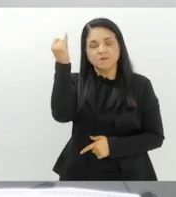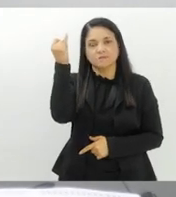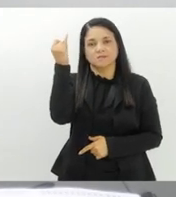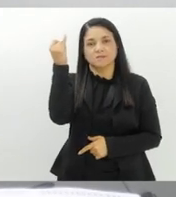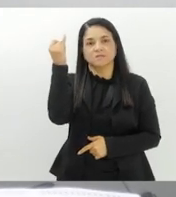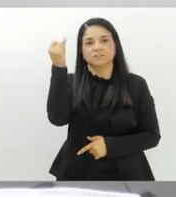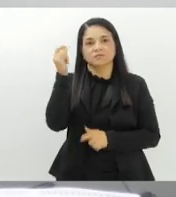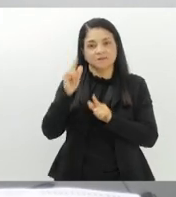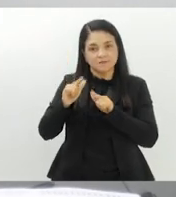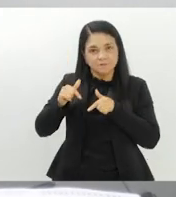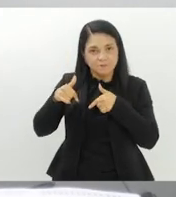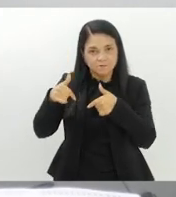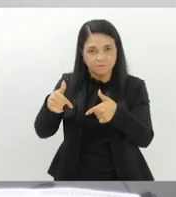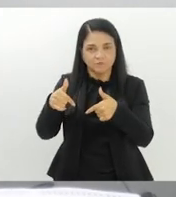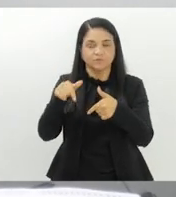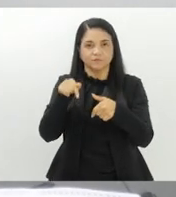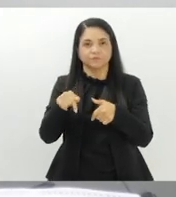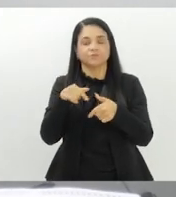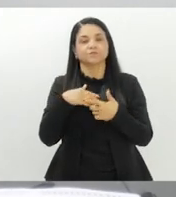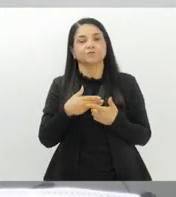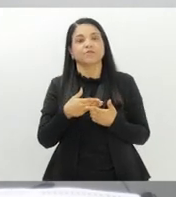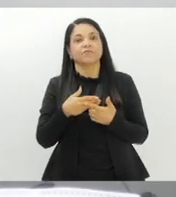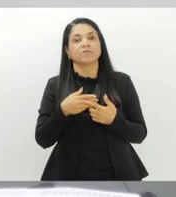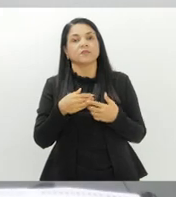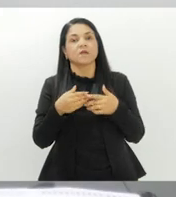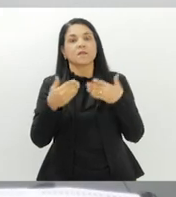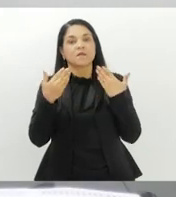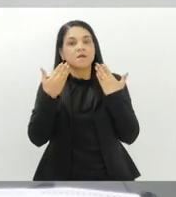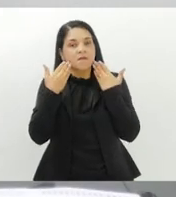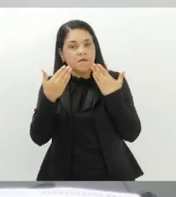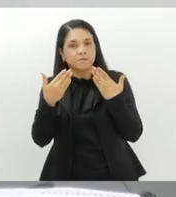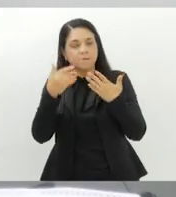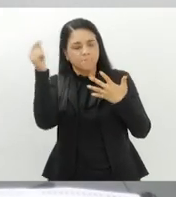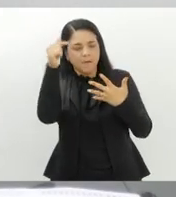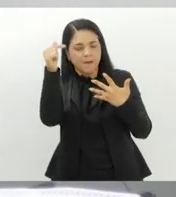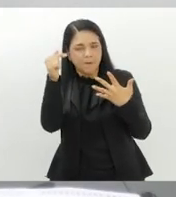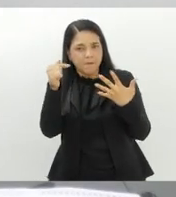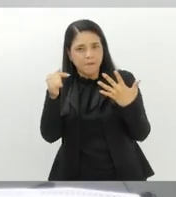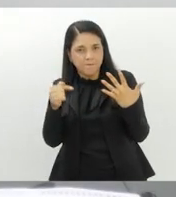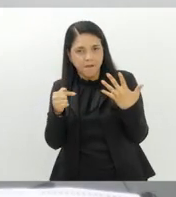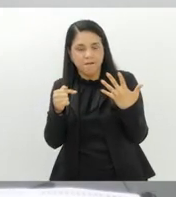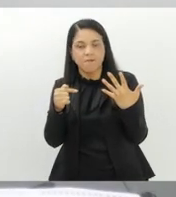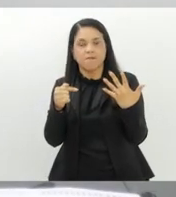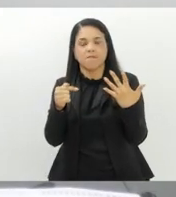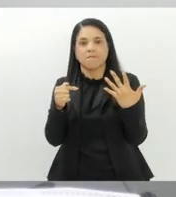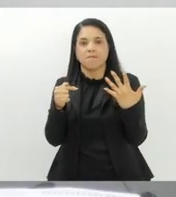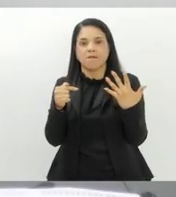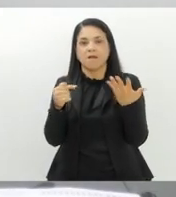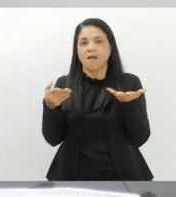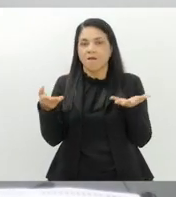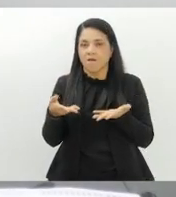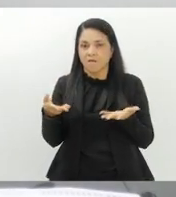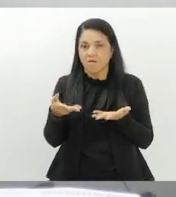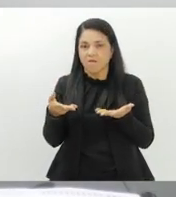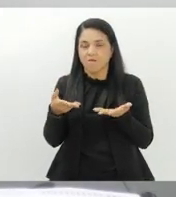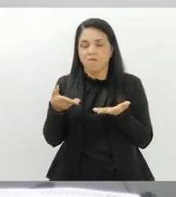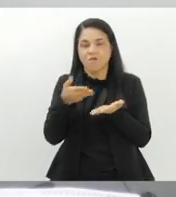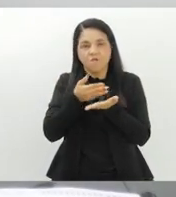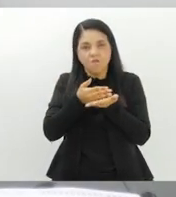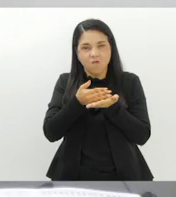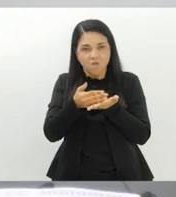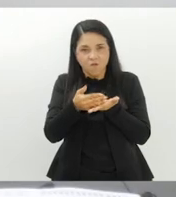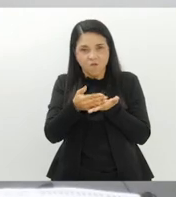dessas medidas. Muito bem. Feitas essas apresentações todas, nós vamos começar,